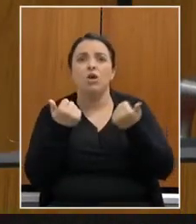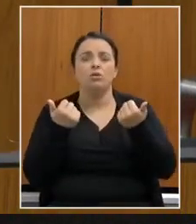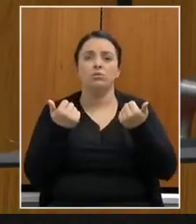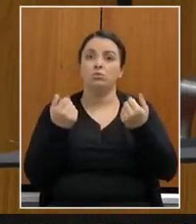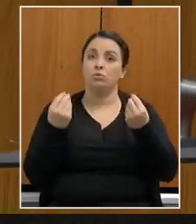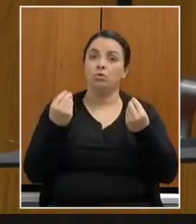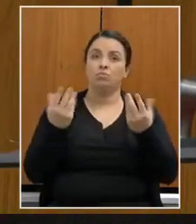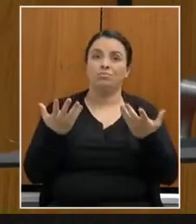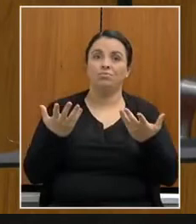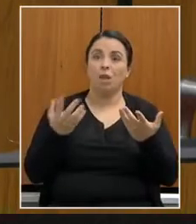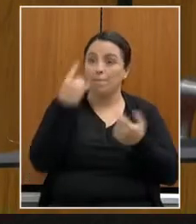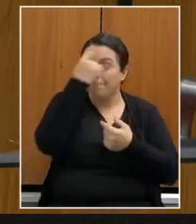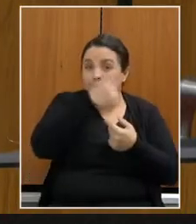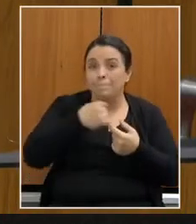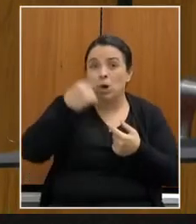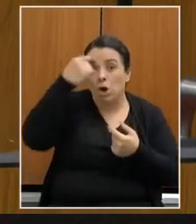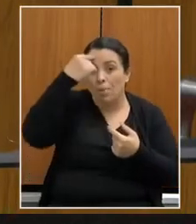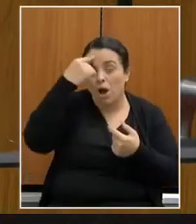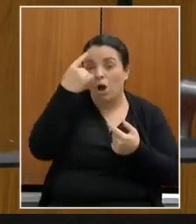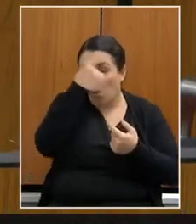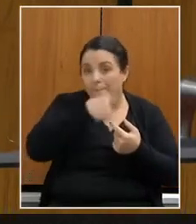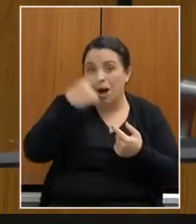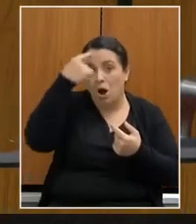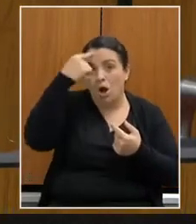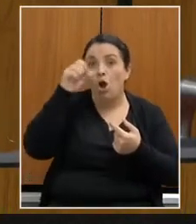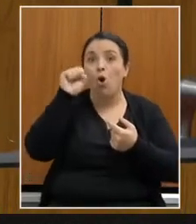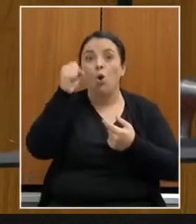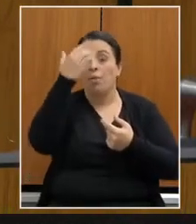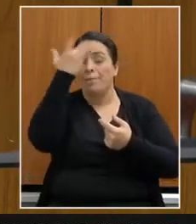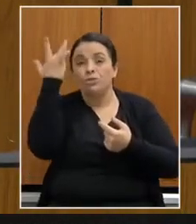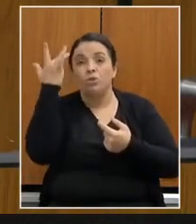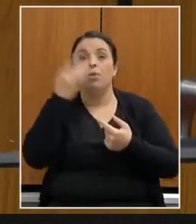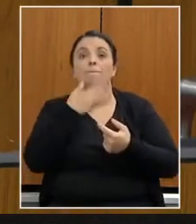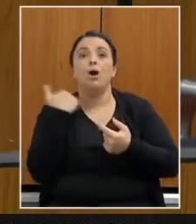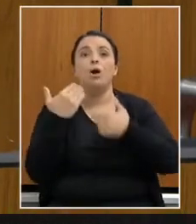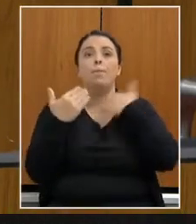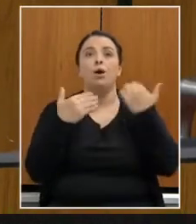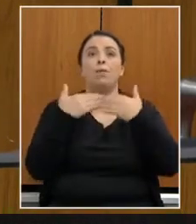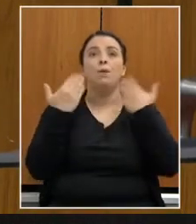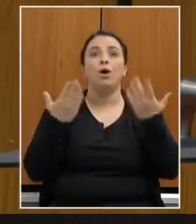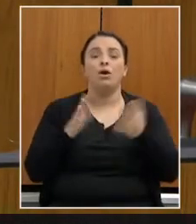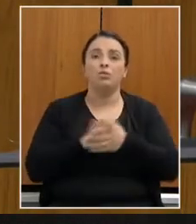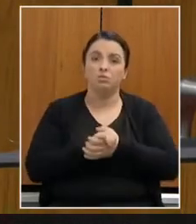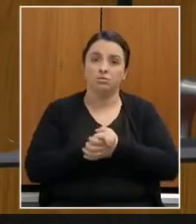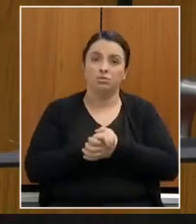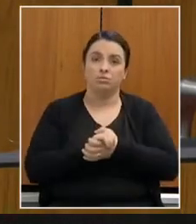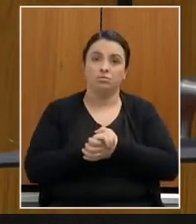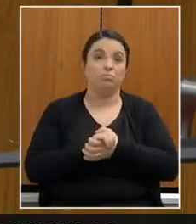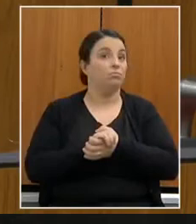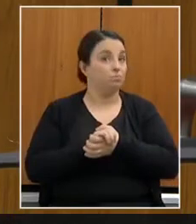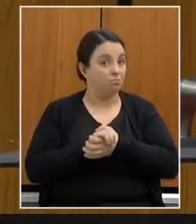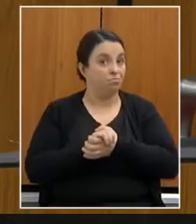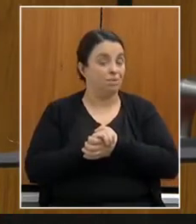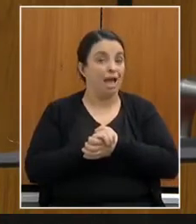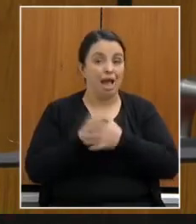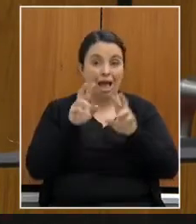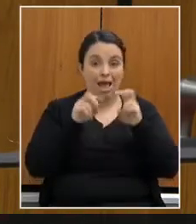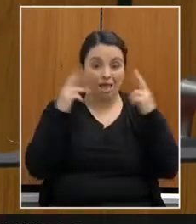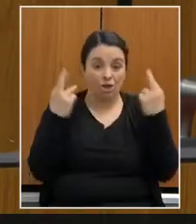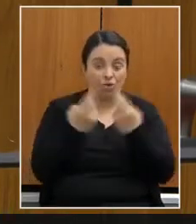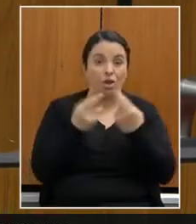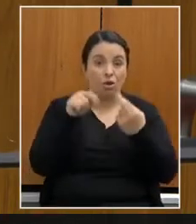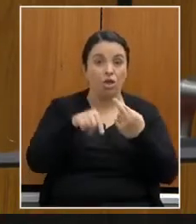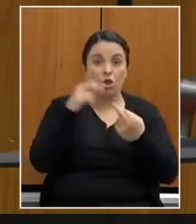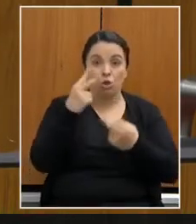mineiros por covid nós vamos ter duas horas de reunião presidente morreram 16 mineiros é a média de mortes em Minas